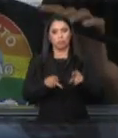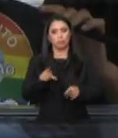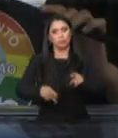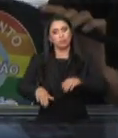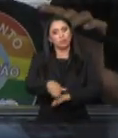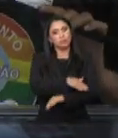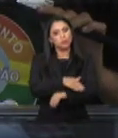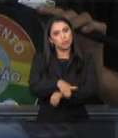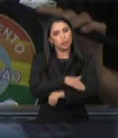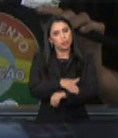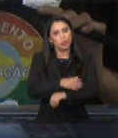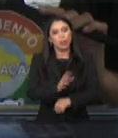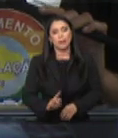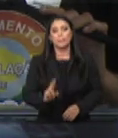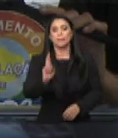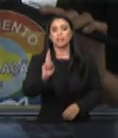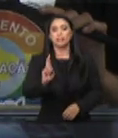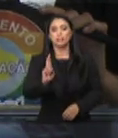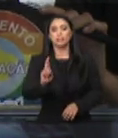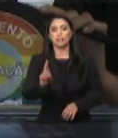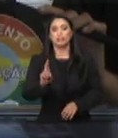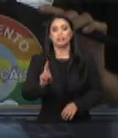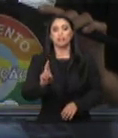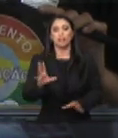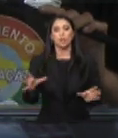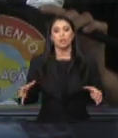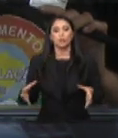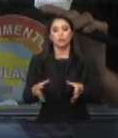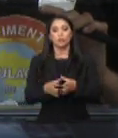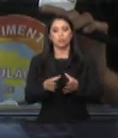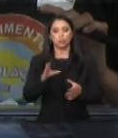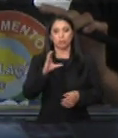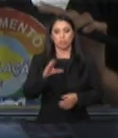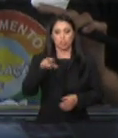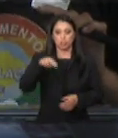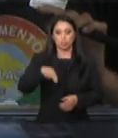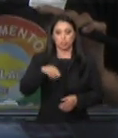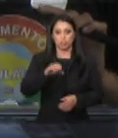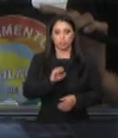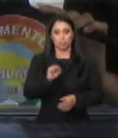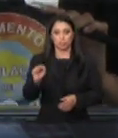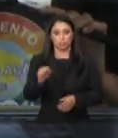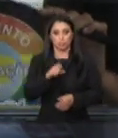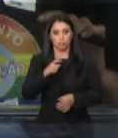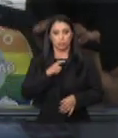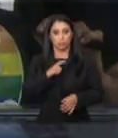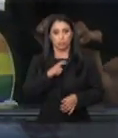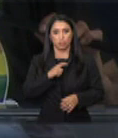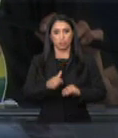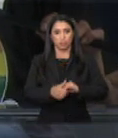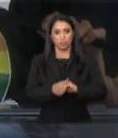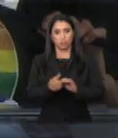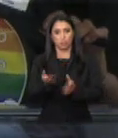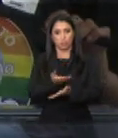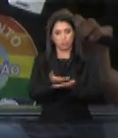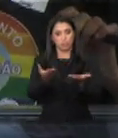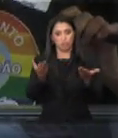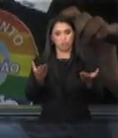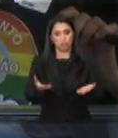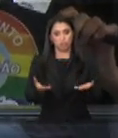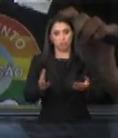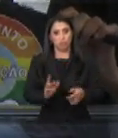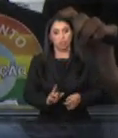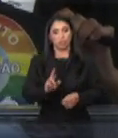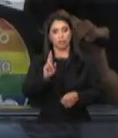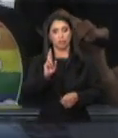no qual representamos o movimento no Conselho Nacional de saúde saudar todas a todos e todos aqui em